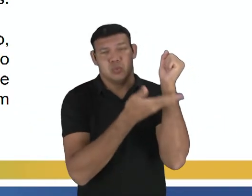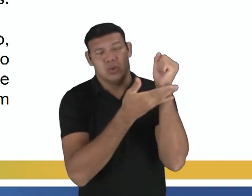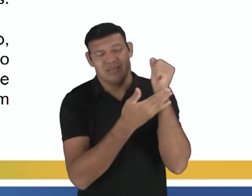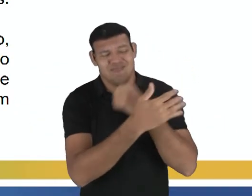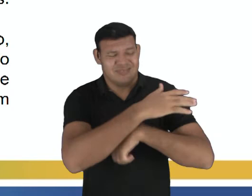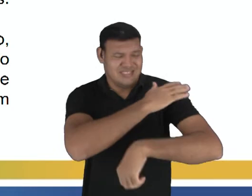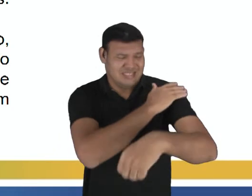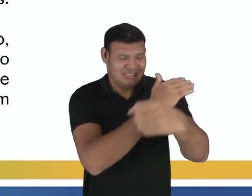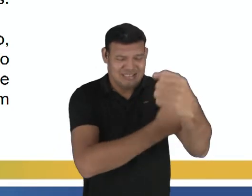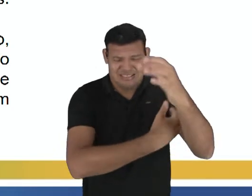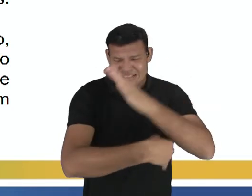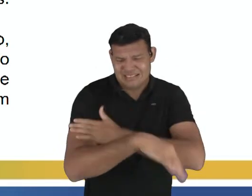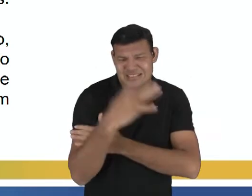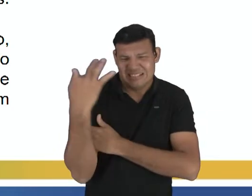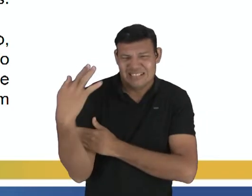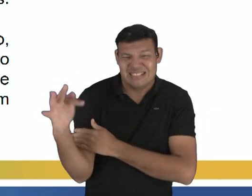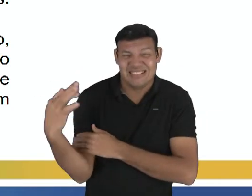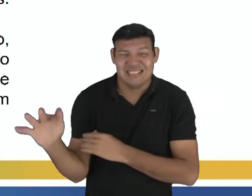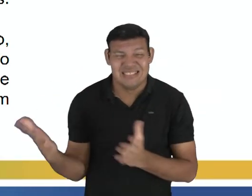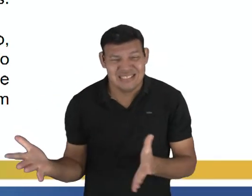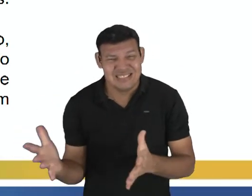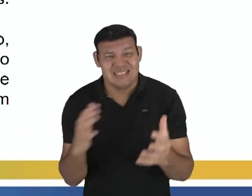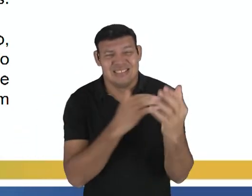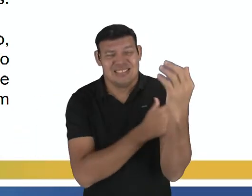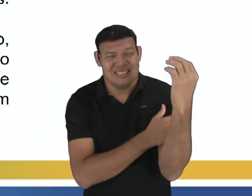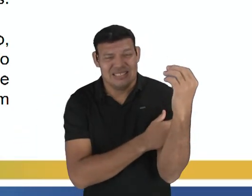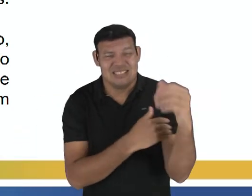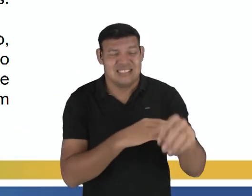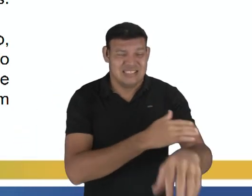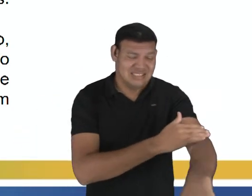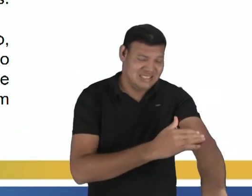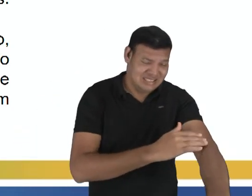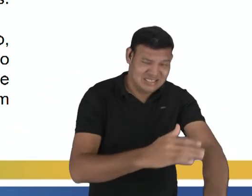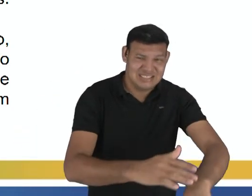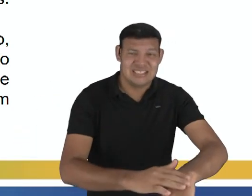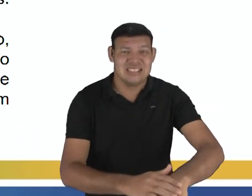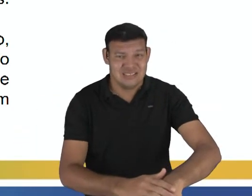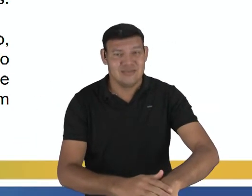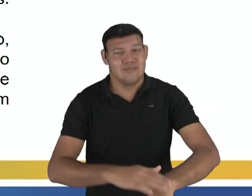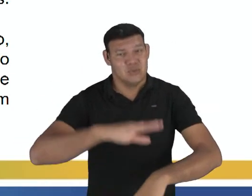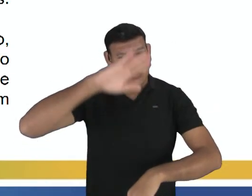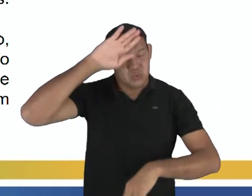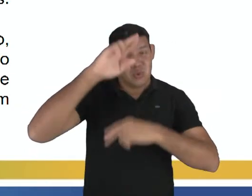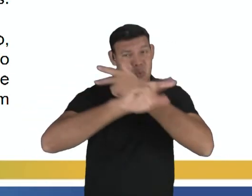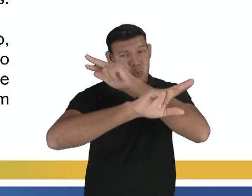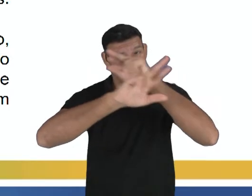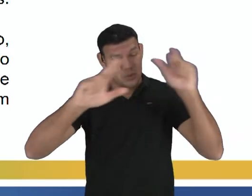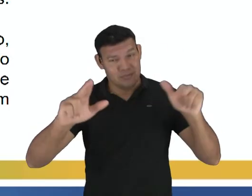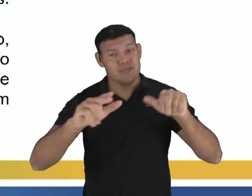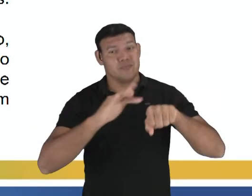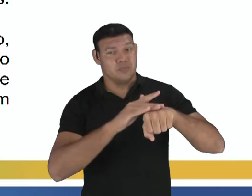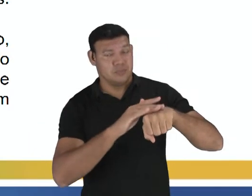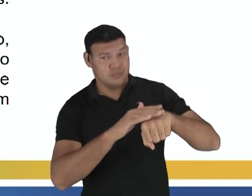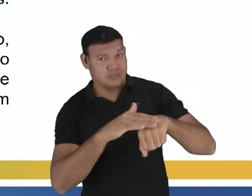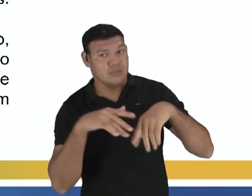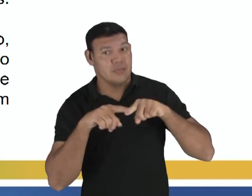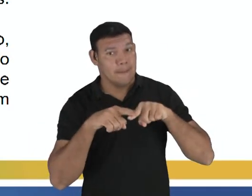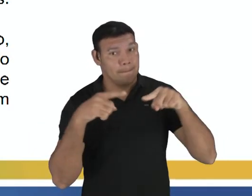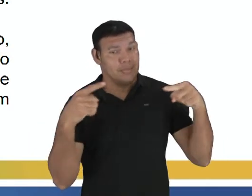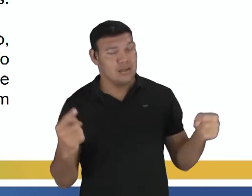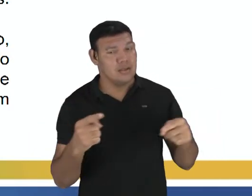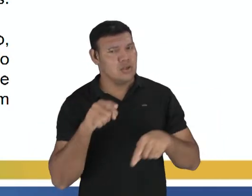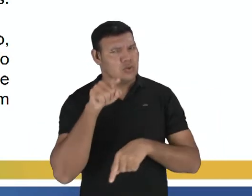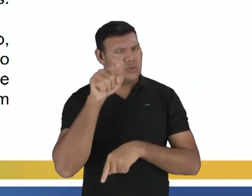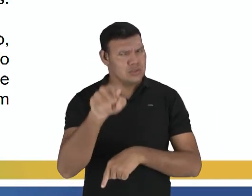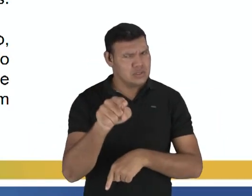nos músculos e nas articulações são alguns dos sintomas desta moléstia. Mas